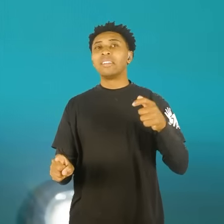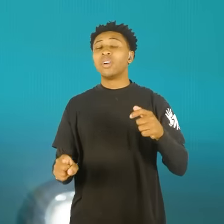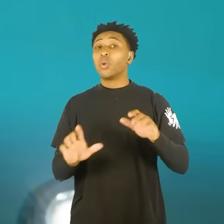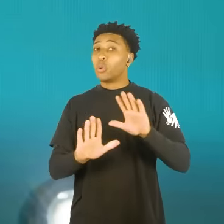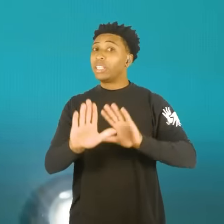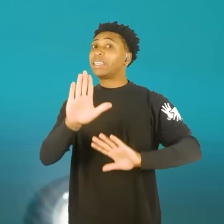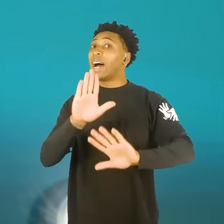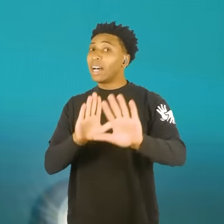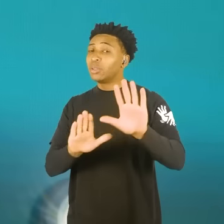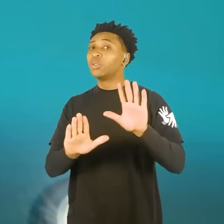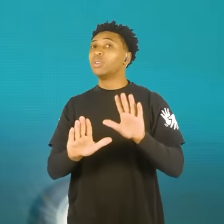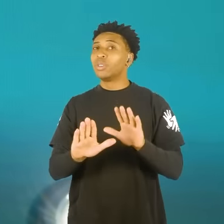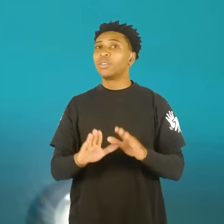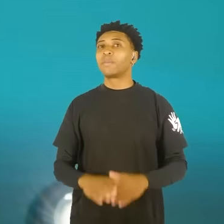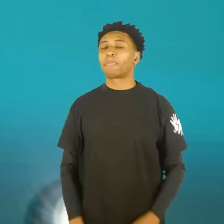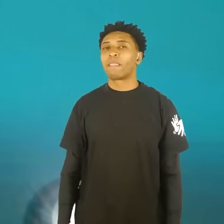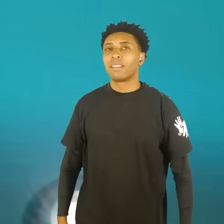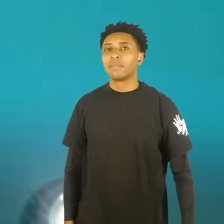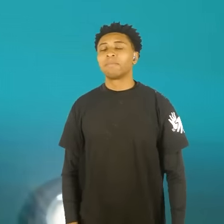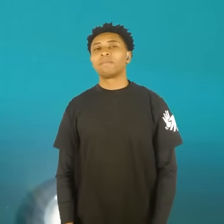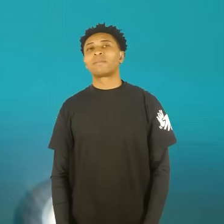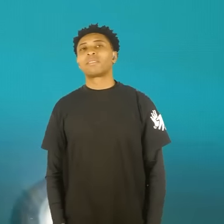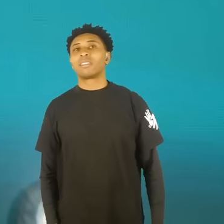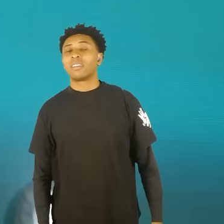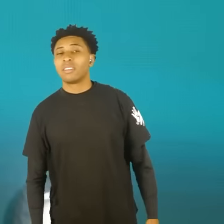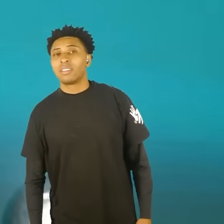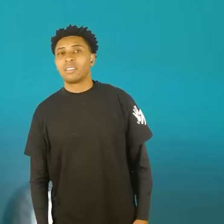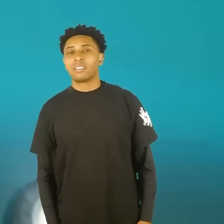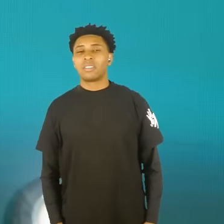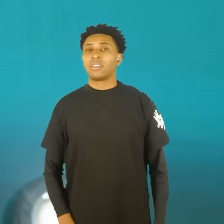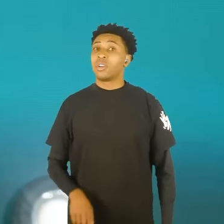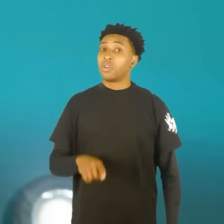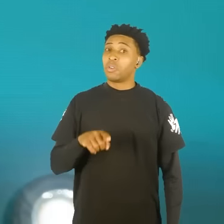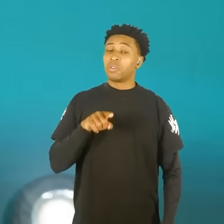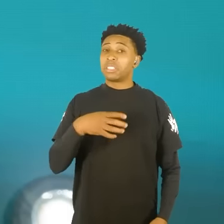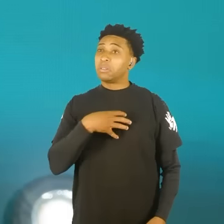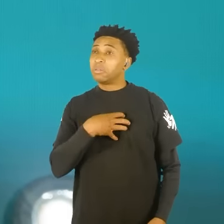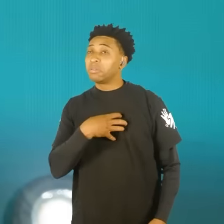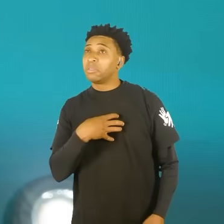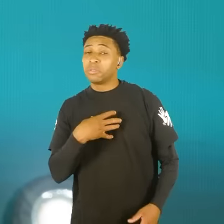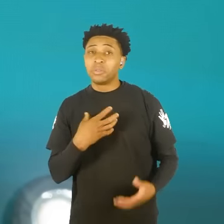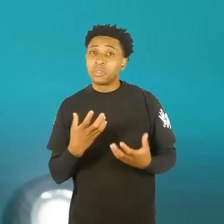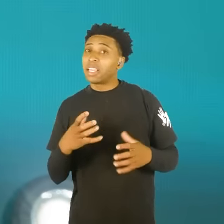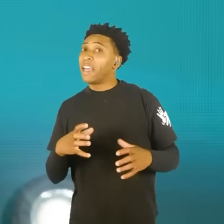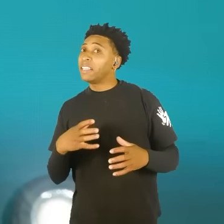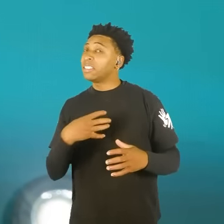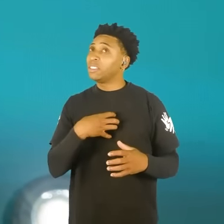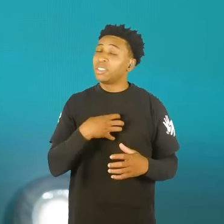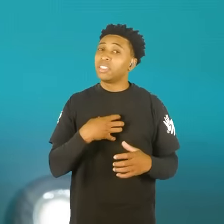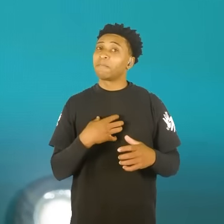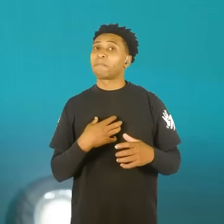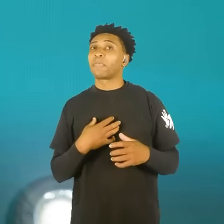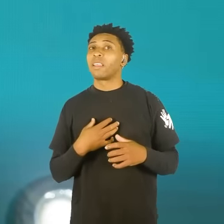um filho do diabo. Talvez você não tenha estrutura para ouvir, mas aí é um problema seu com Deus. Deus manda eu te dizer de novo: toda